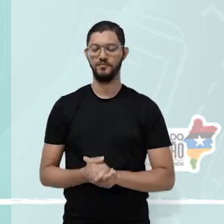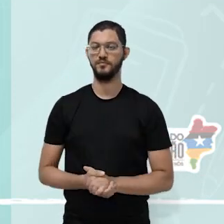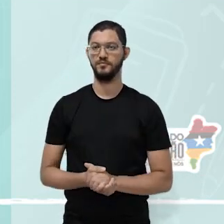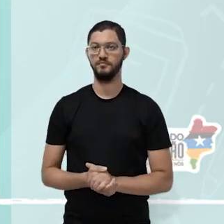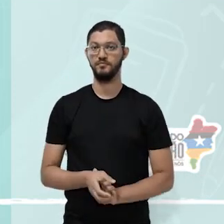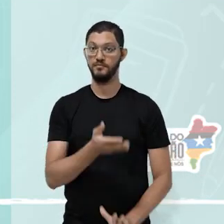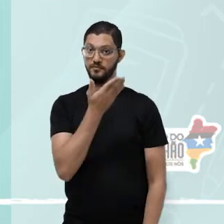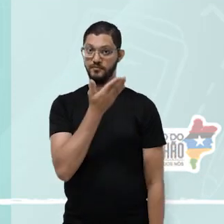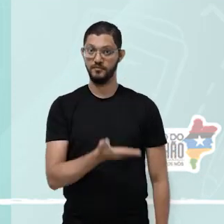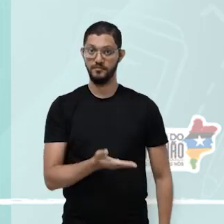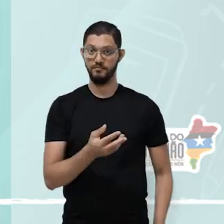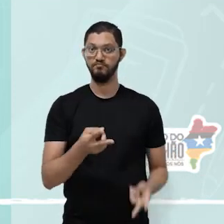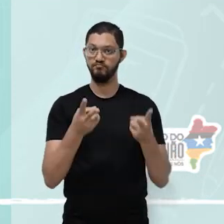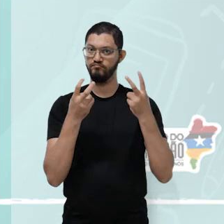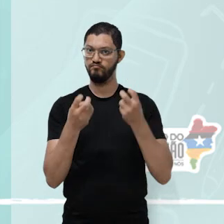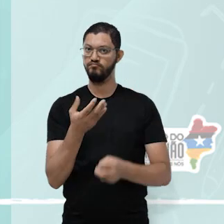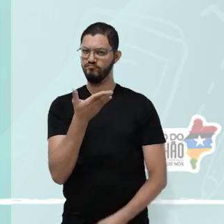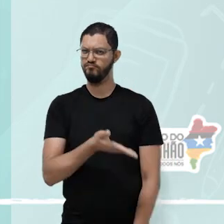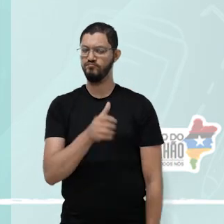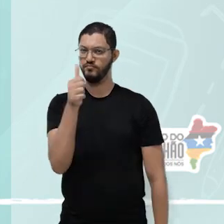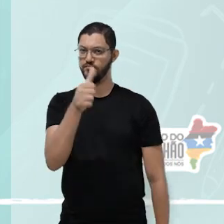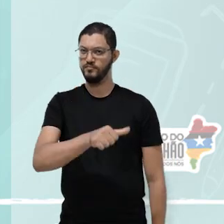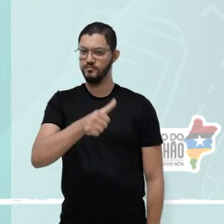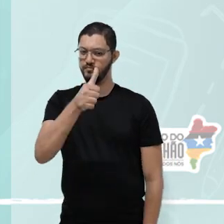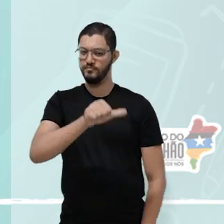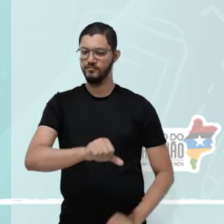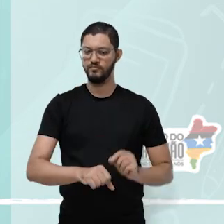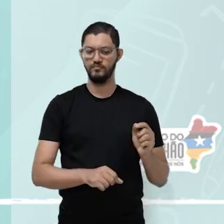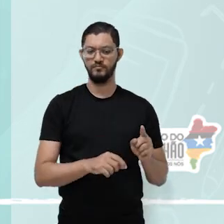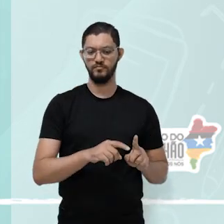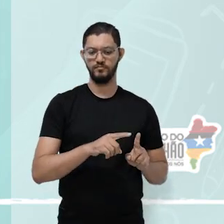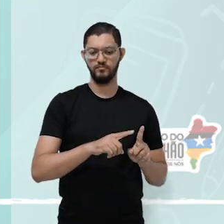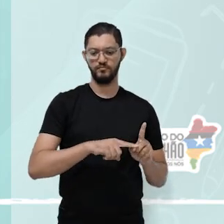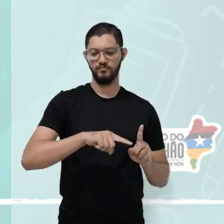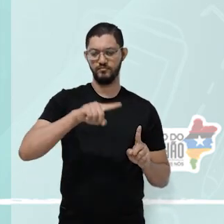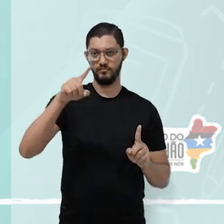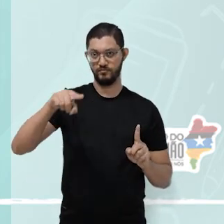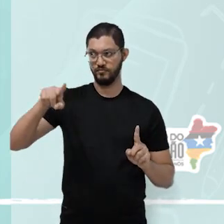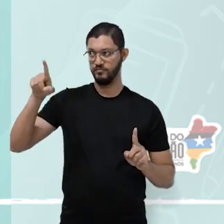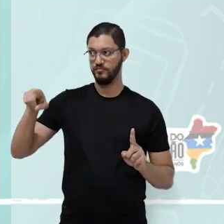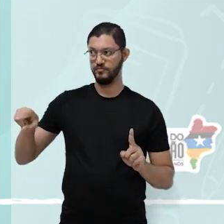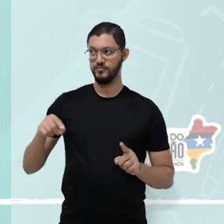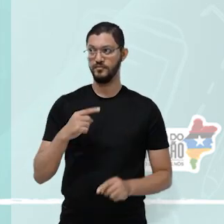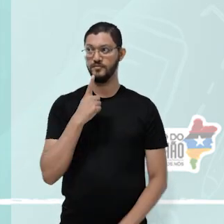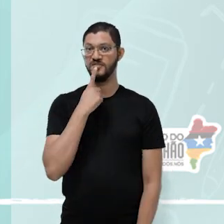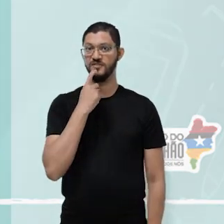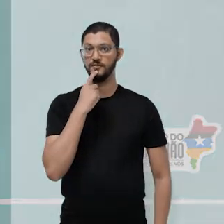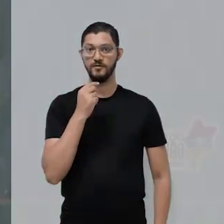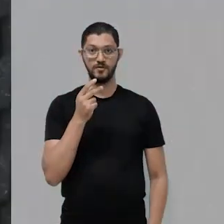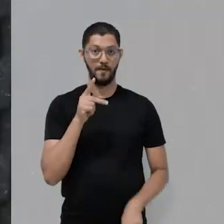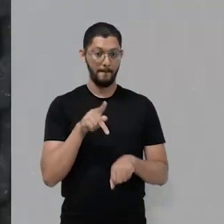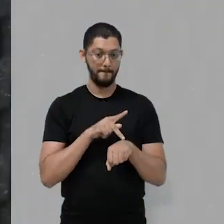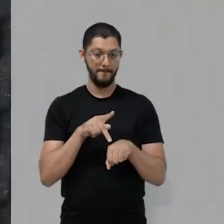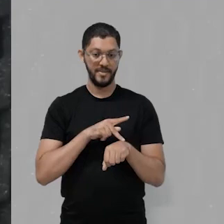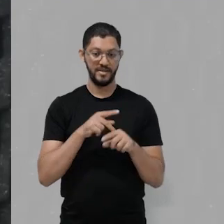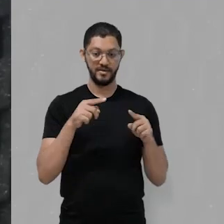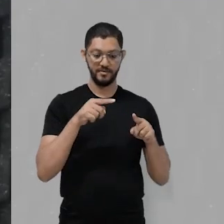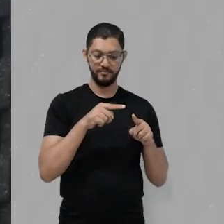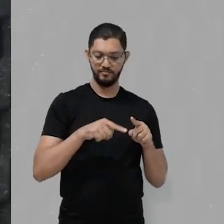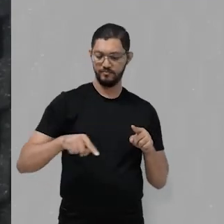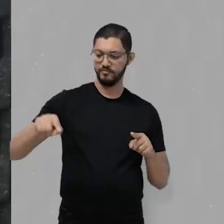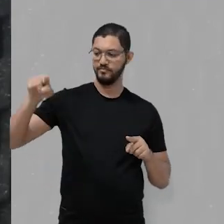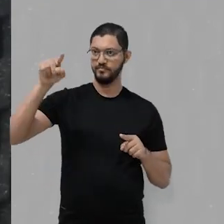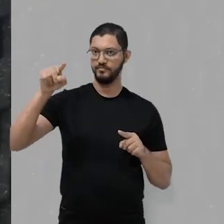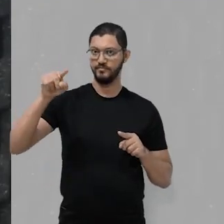populações. Eu quero que vocês analisem primeiramente esse gráfico que está representado por essa linha preta aqui, ó. Essa